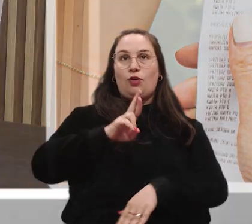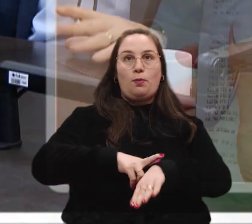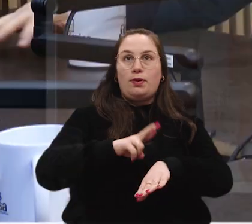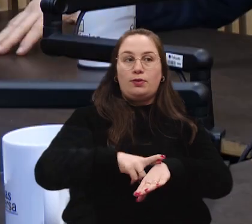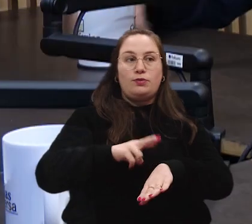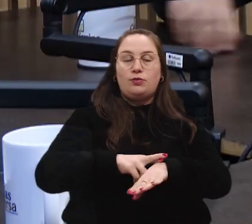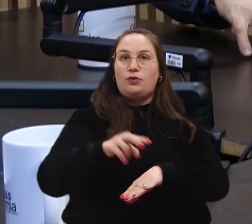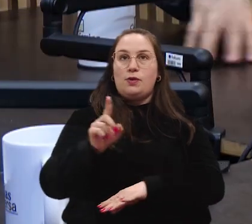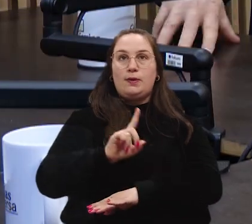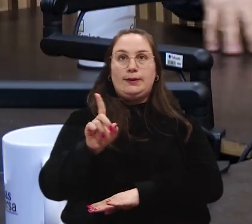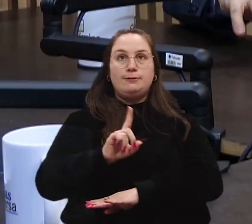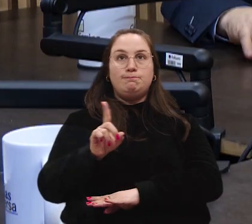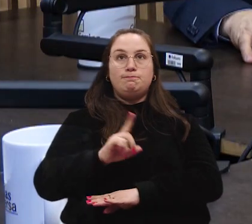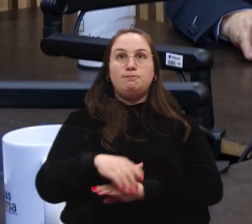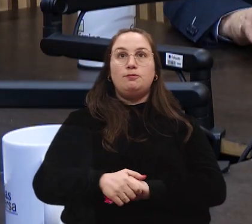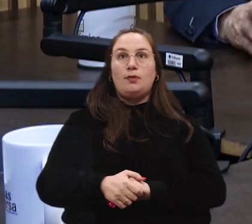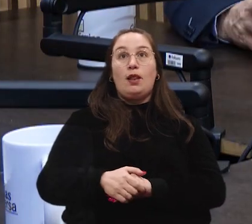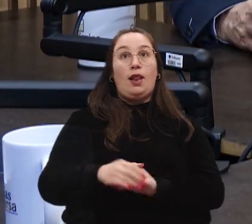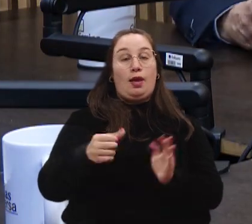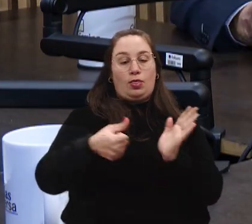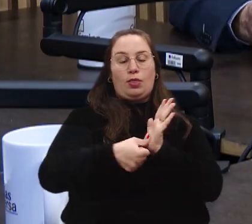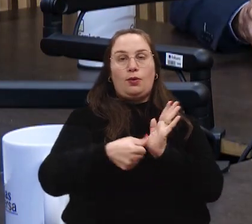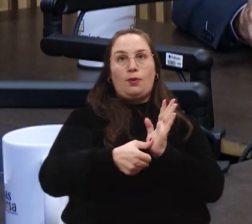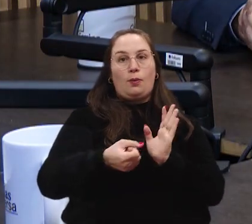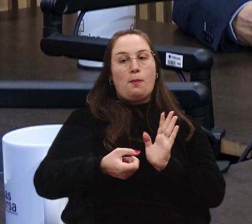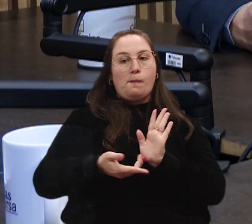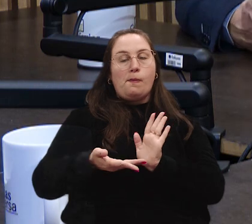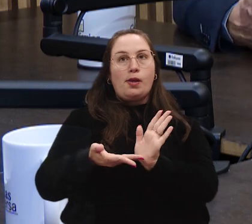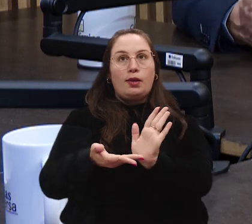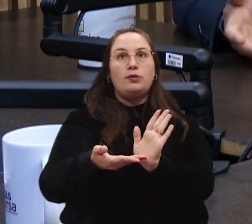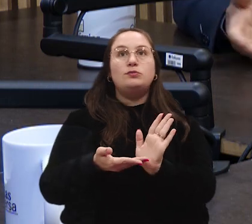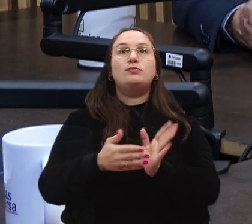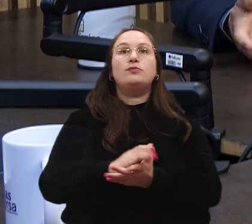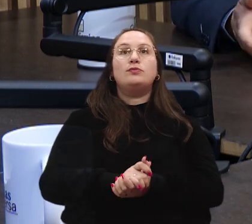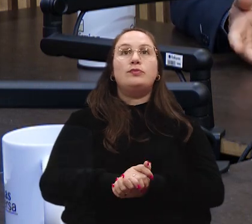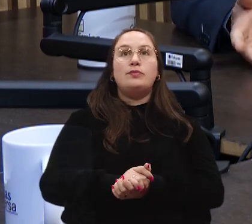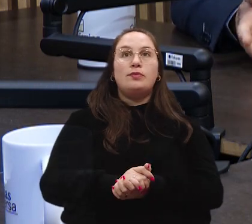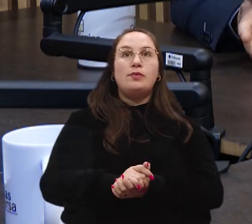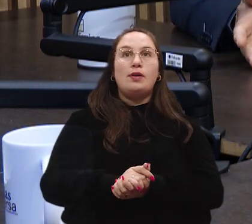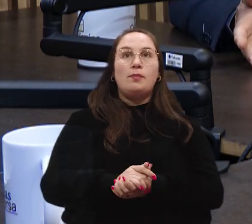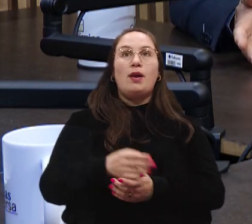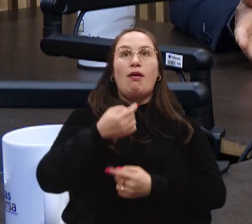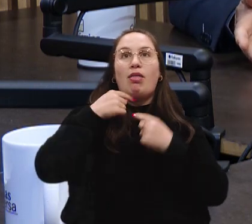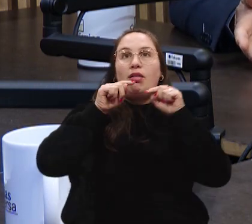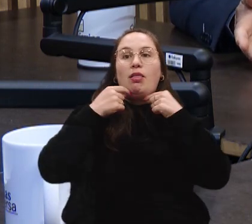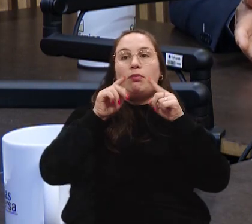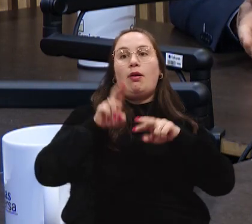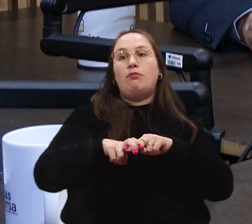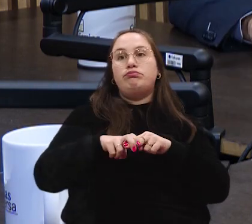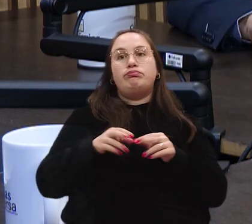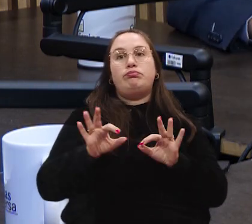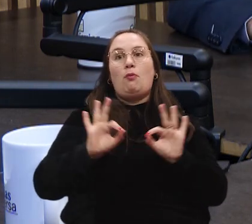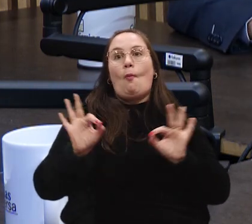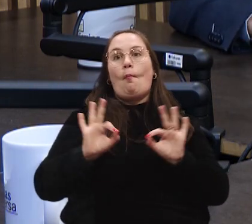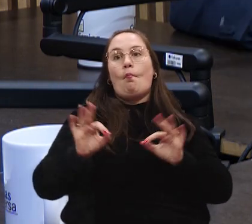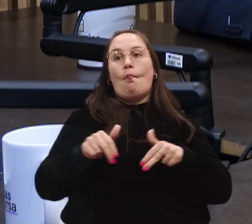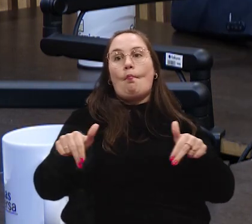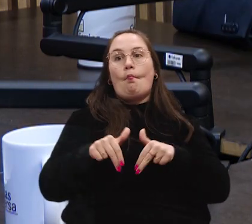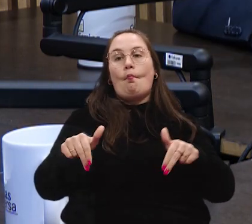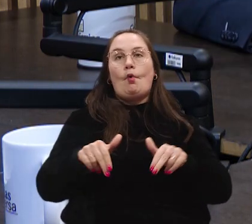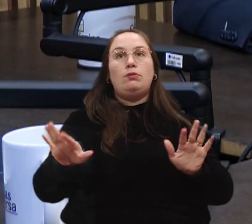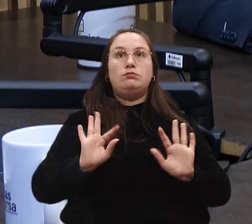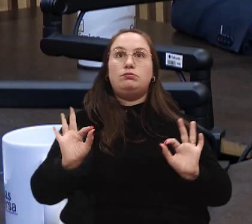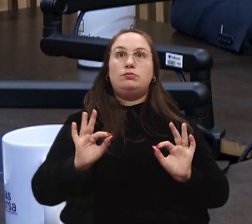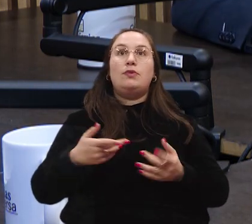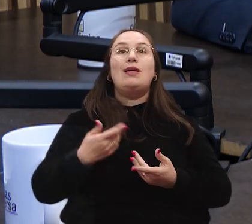a documentação que tiver referente à situação, porque precisa documentos, não adianta só ir lá querer reclamar sem nada, né? Tem que provar, mas quem